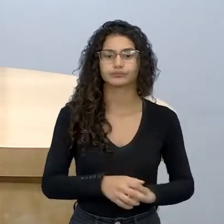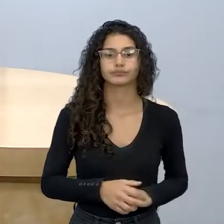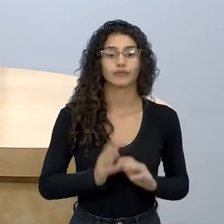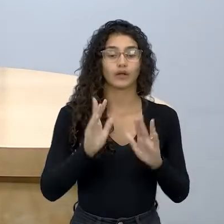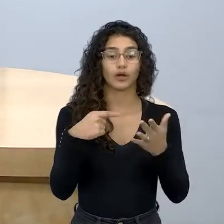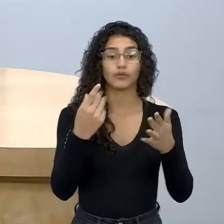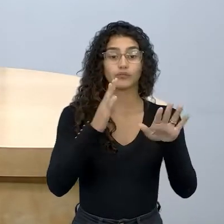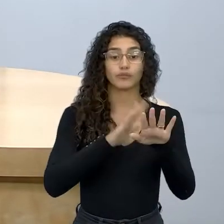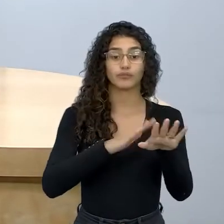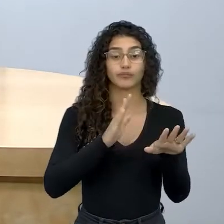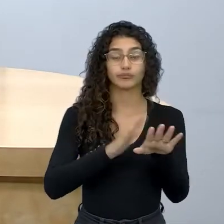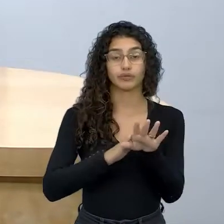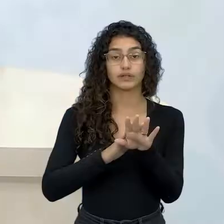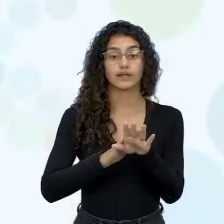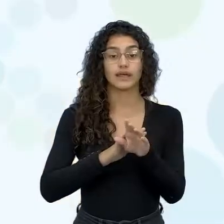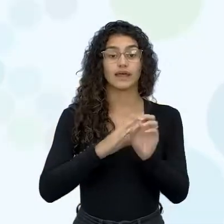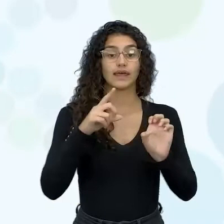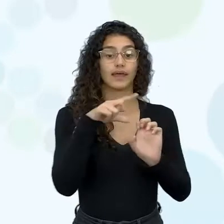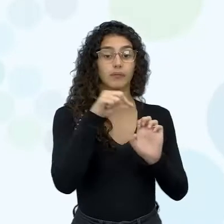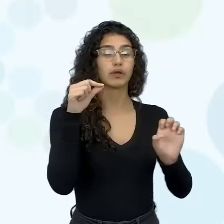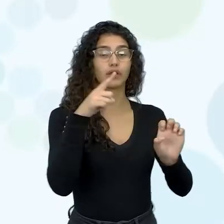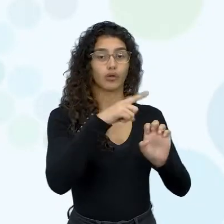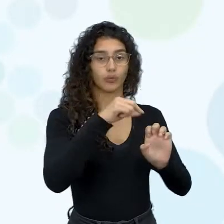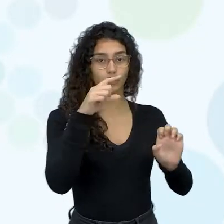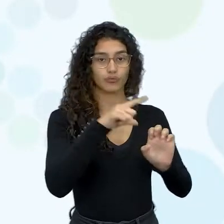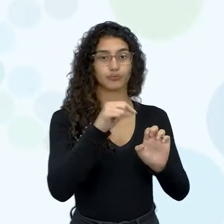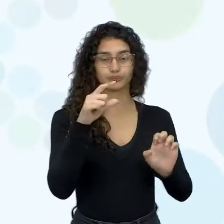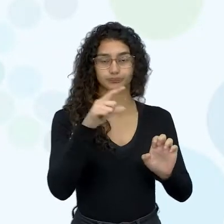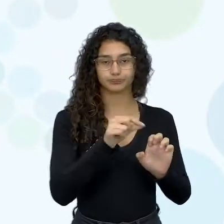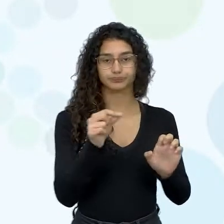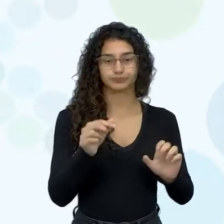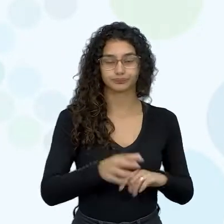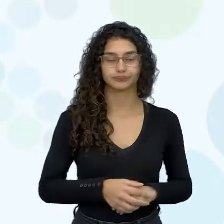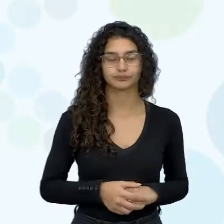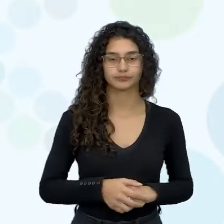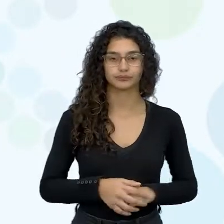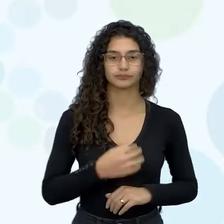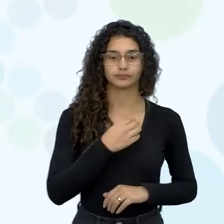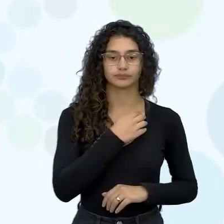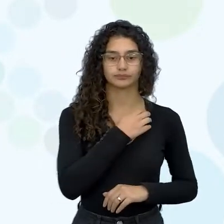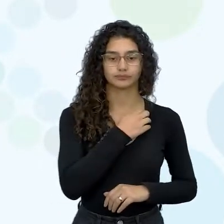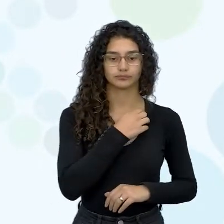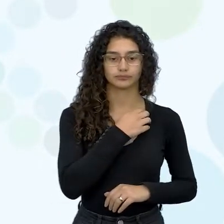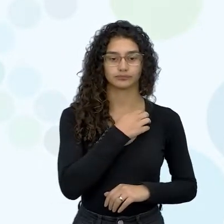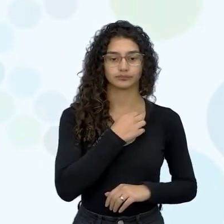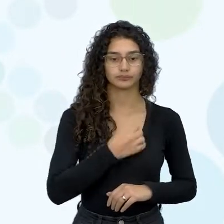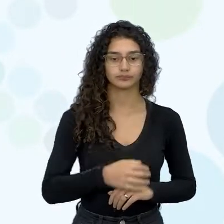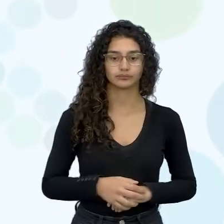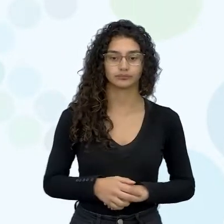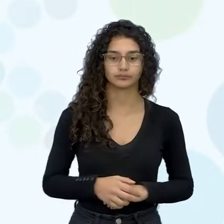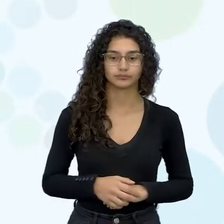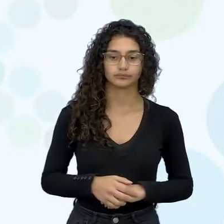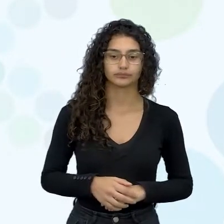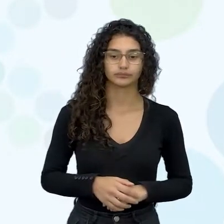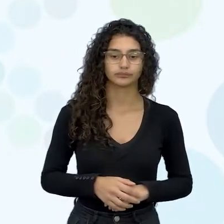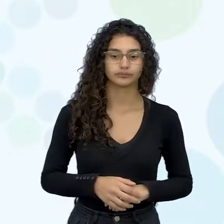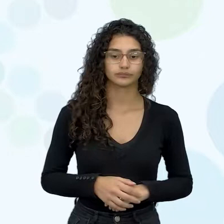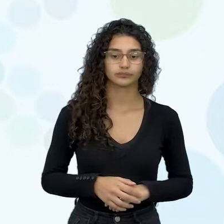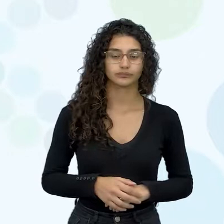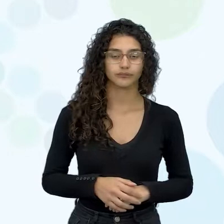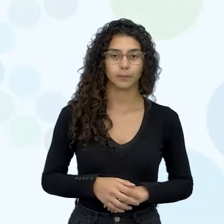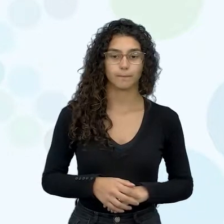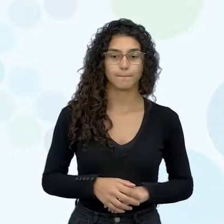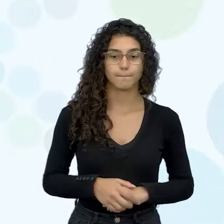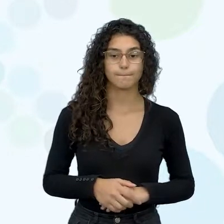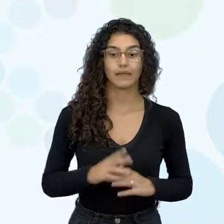Agora a gente vai trabalhar com empreendedorismo, tá ok? Ó. Tá aqui, empreendedorismo. Então agora a gente vai